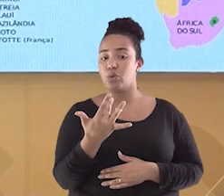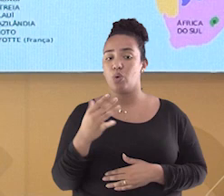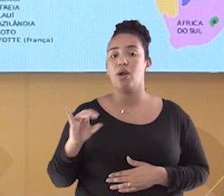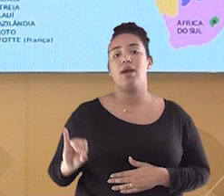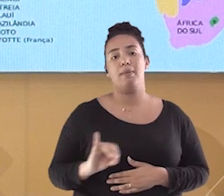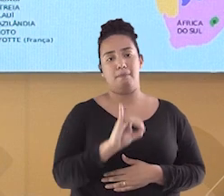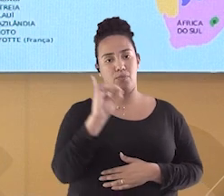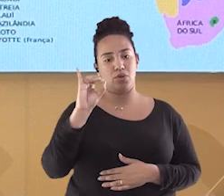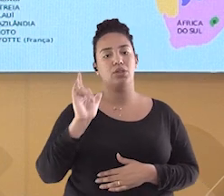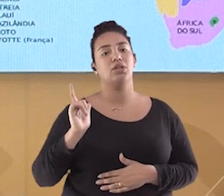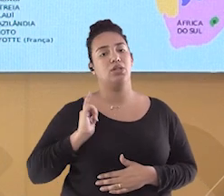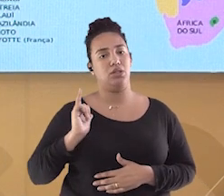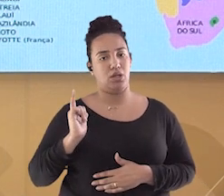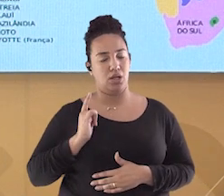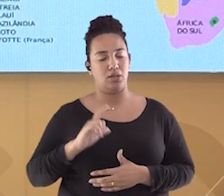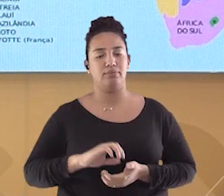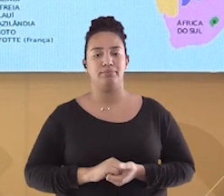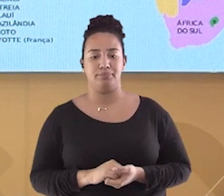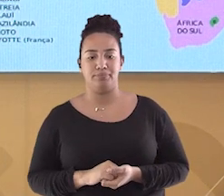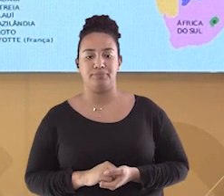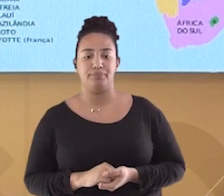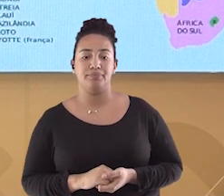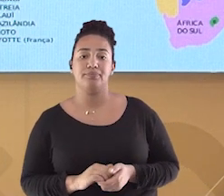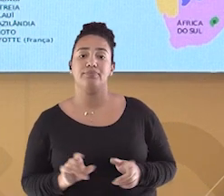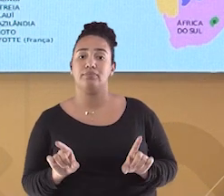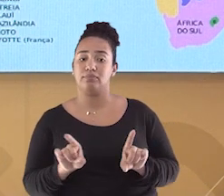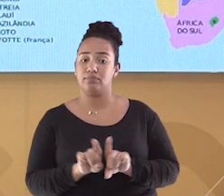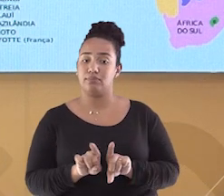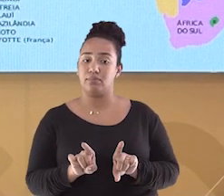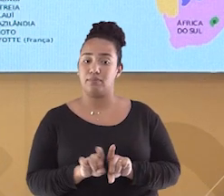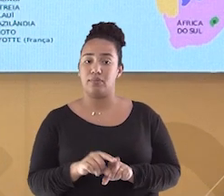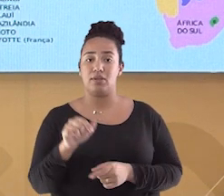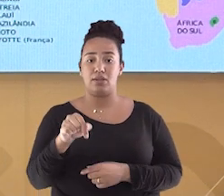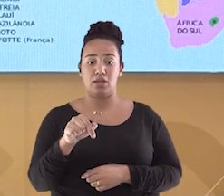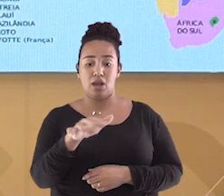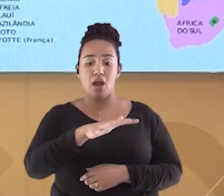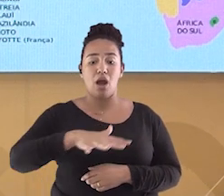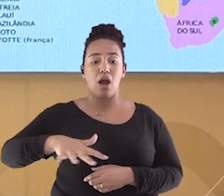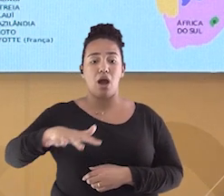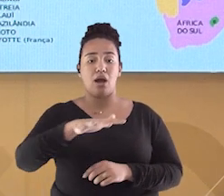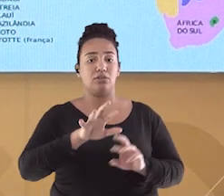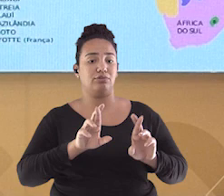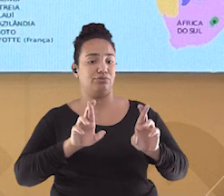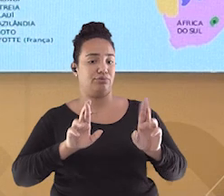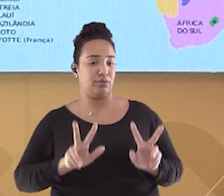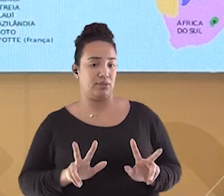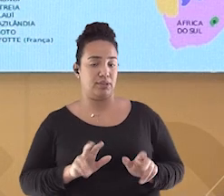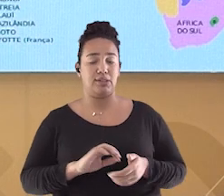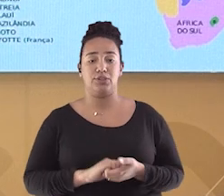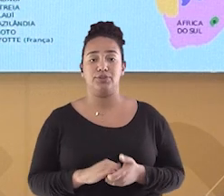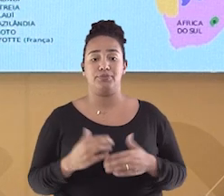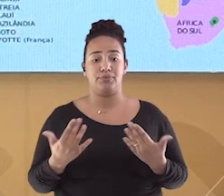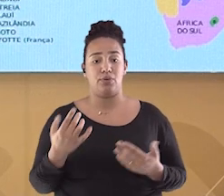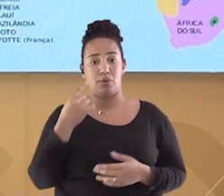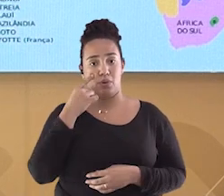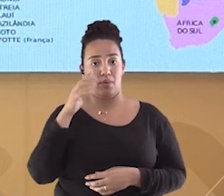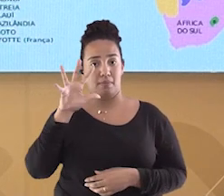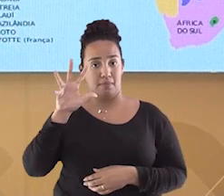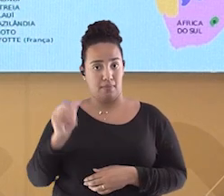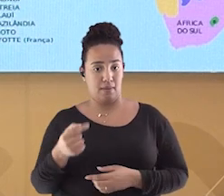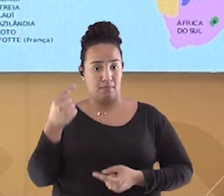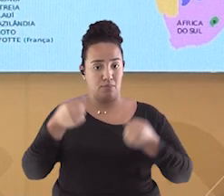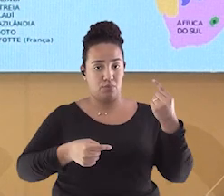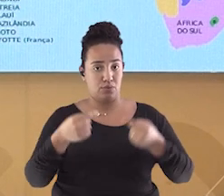importantes nesse tipo de mapa e também diferenciam os territórios. Esse aqui é o mapa político